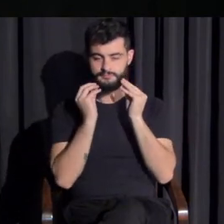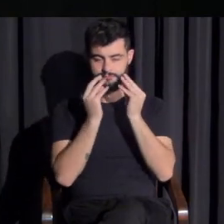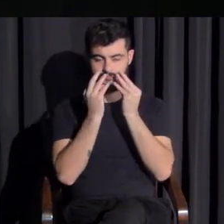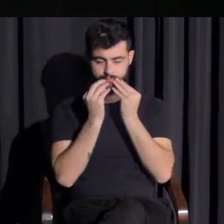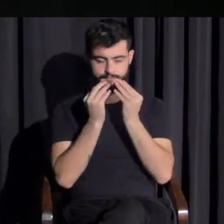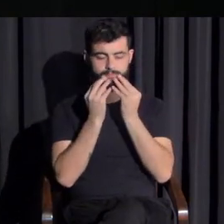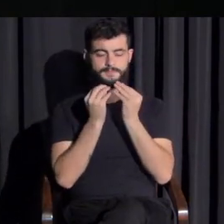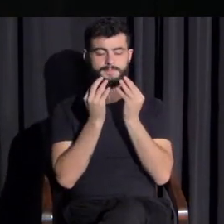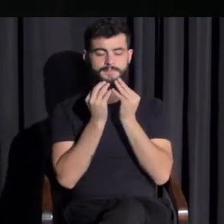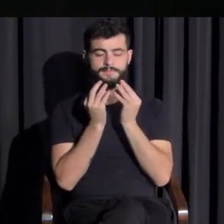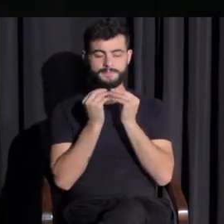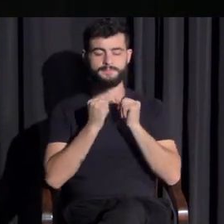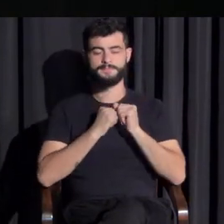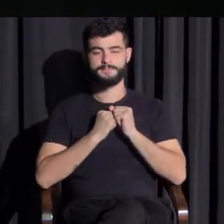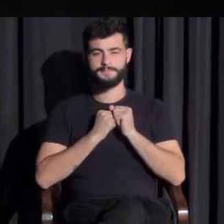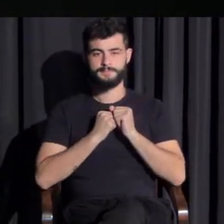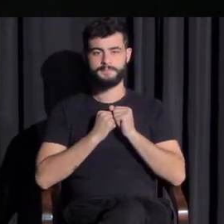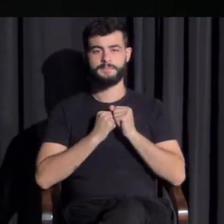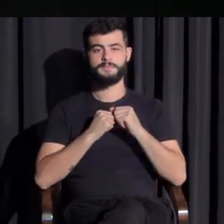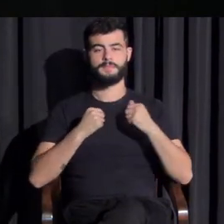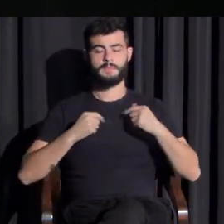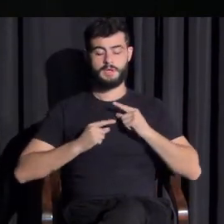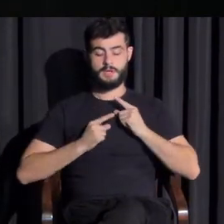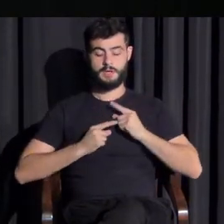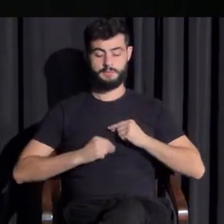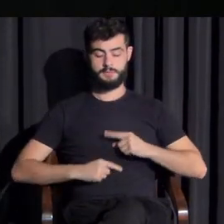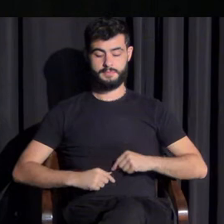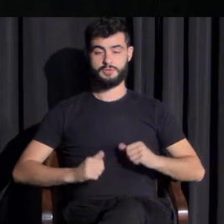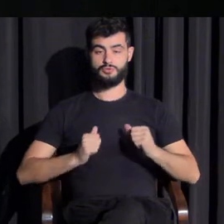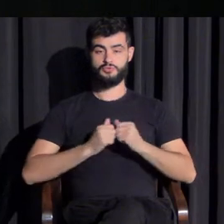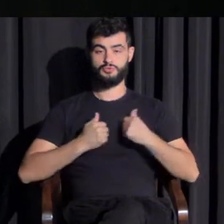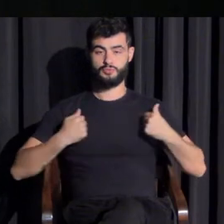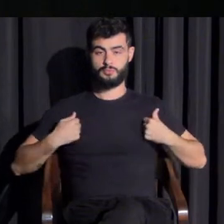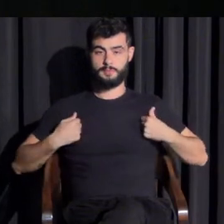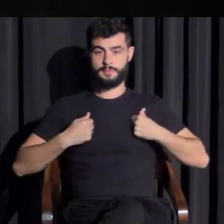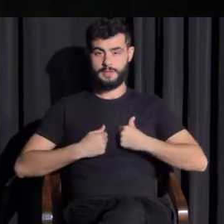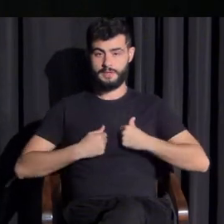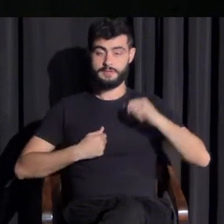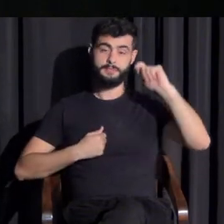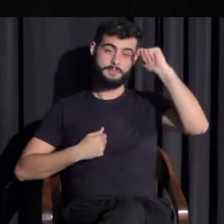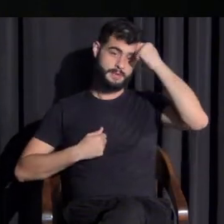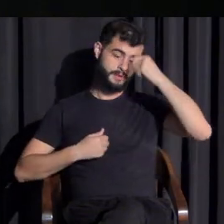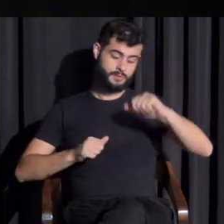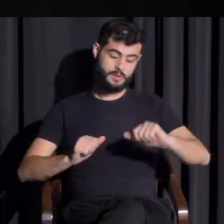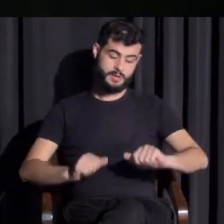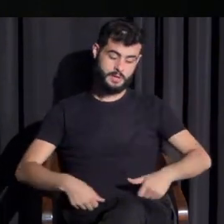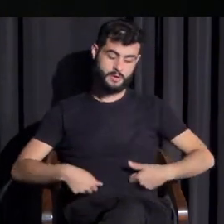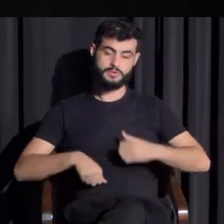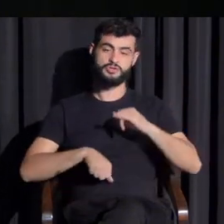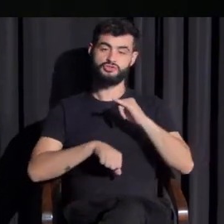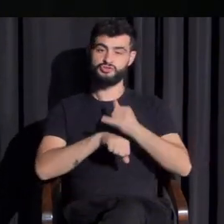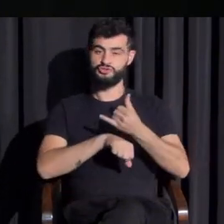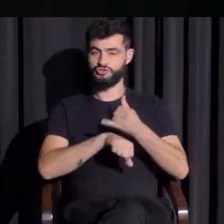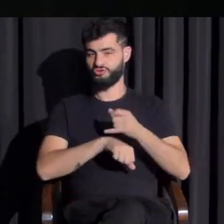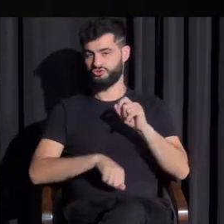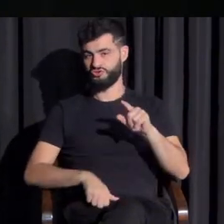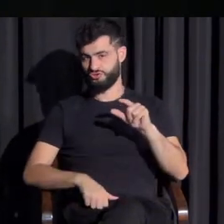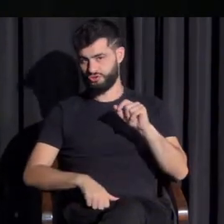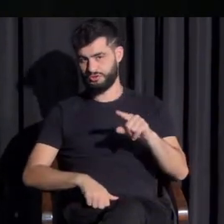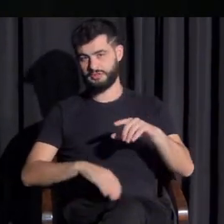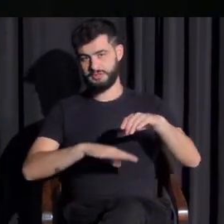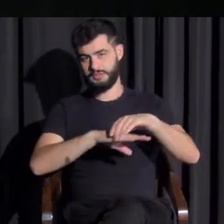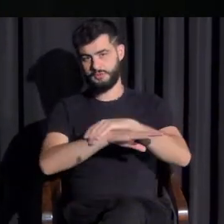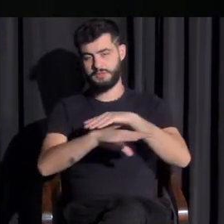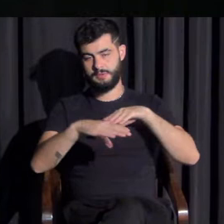com uma camisa e um blazer pretos, calça jeans e sapato marrom.